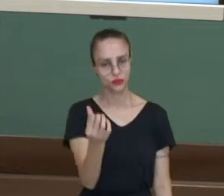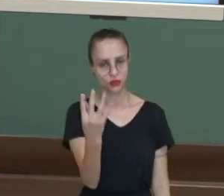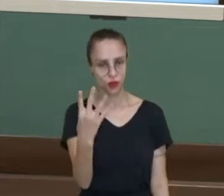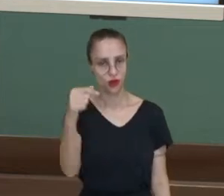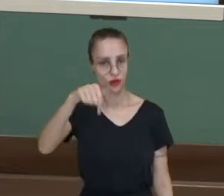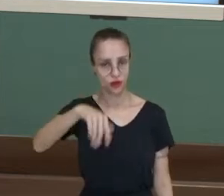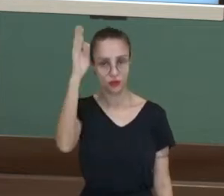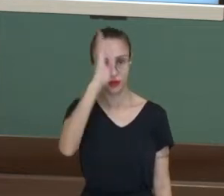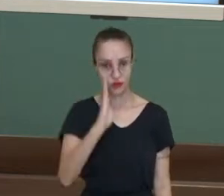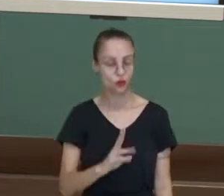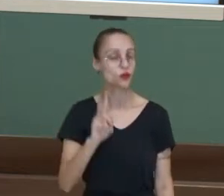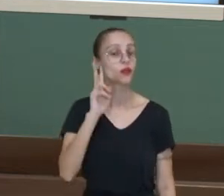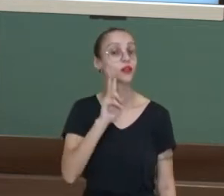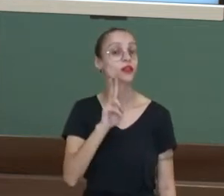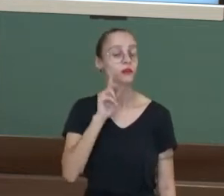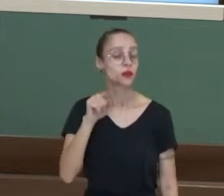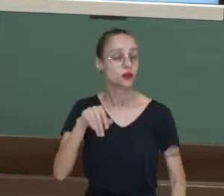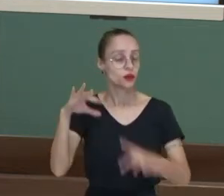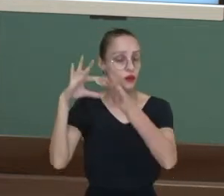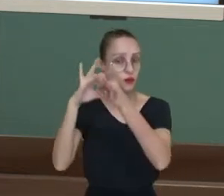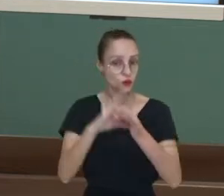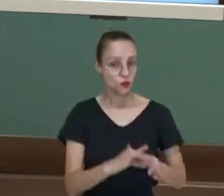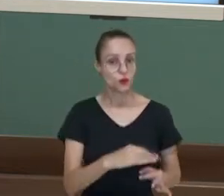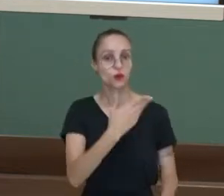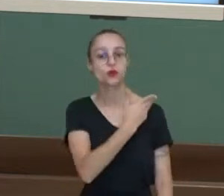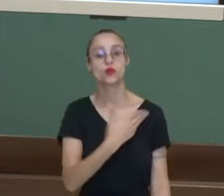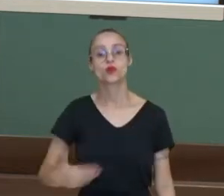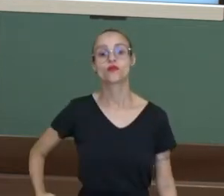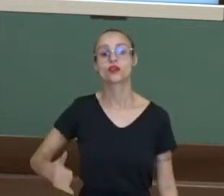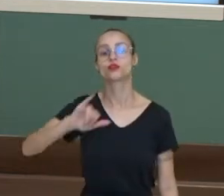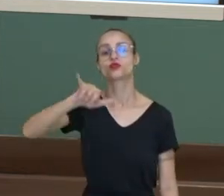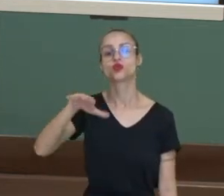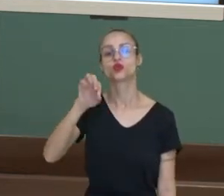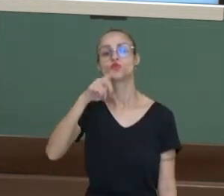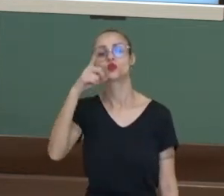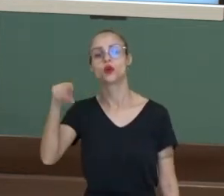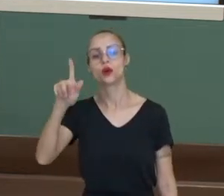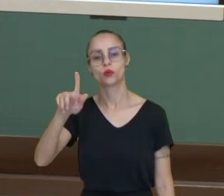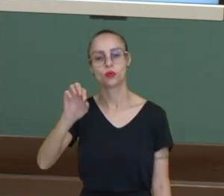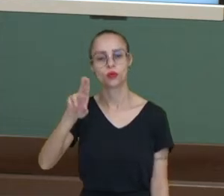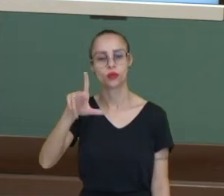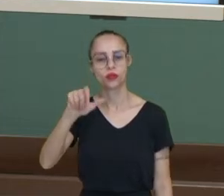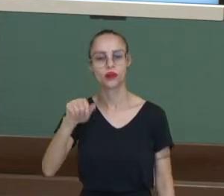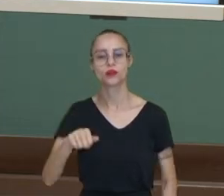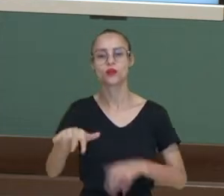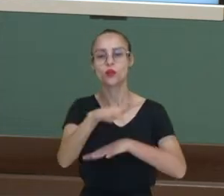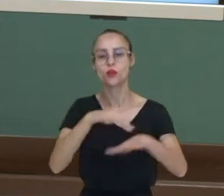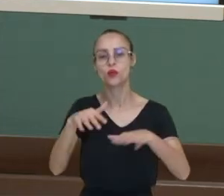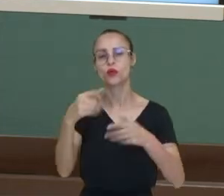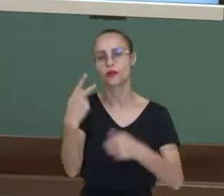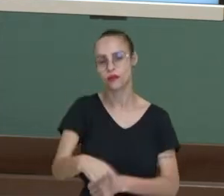no Brasil? Lembre-se aí desse contexto, governo João Goulart, qual era o clima político no Brasil?